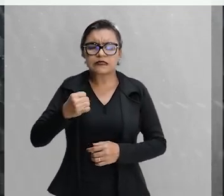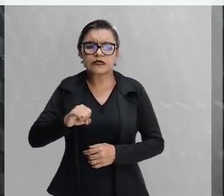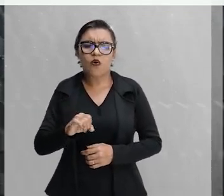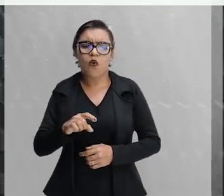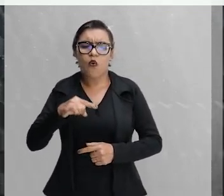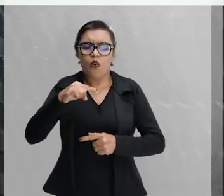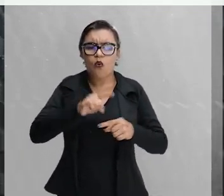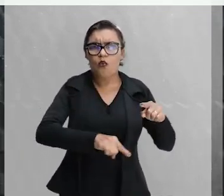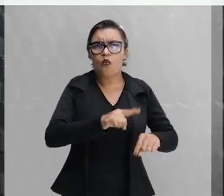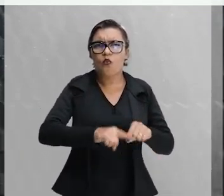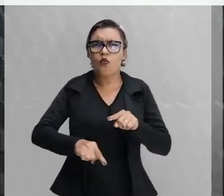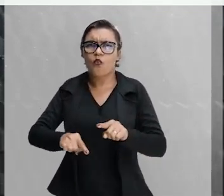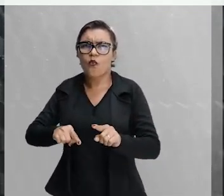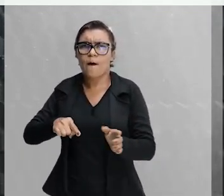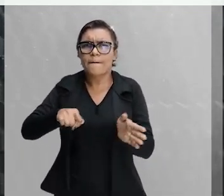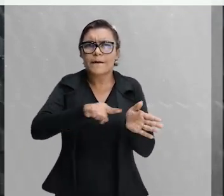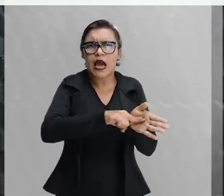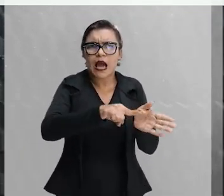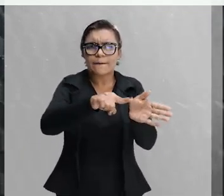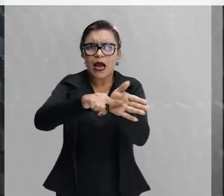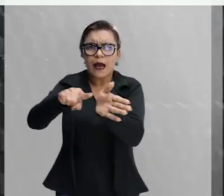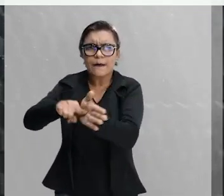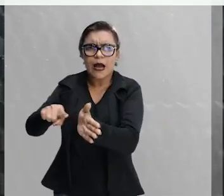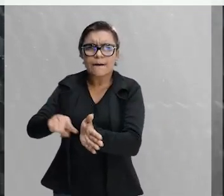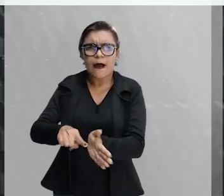que positivas. Então eu tenho aqui